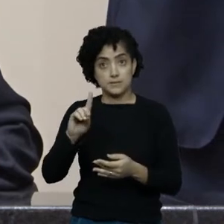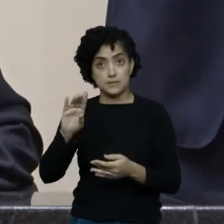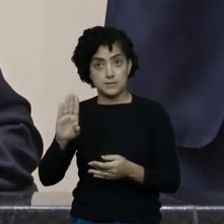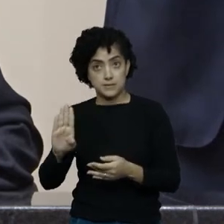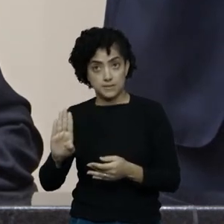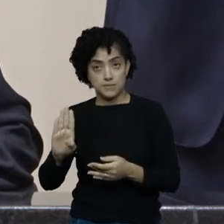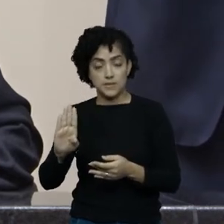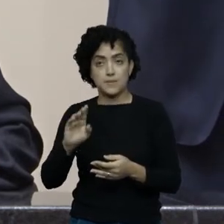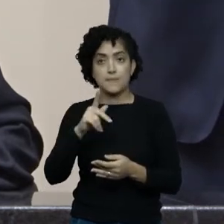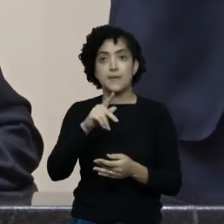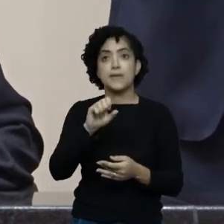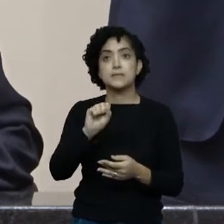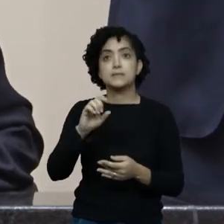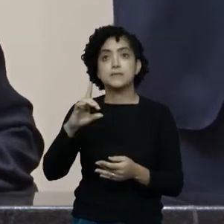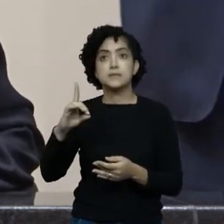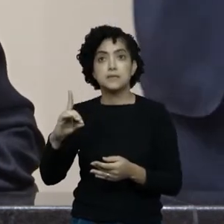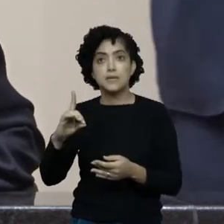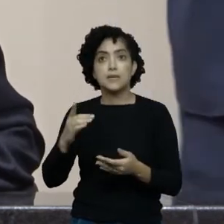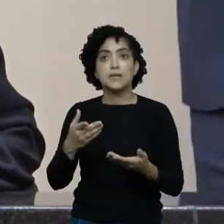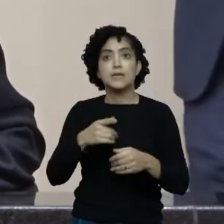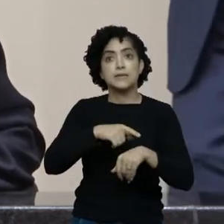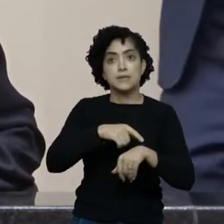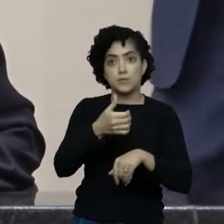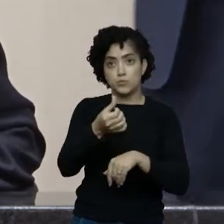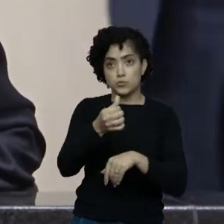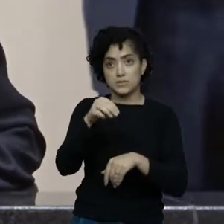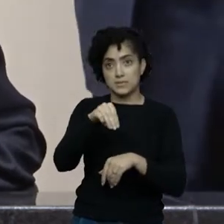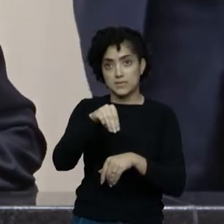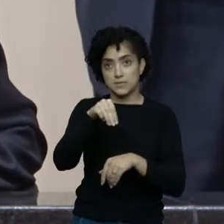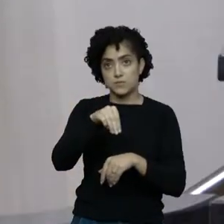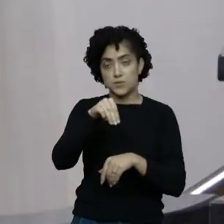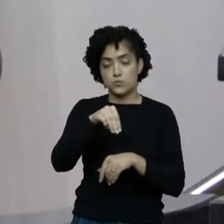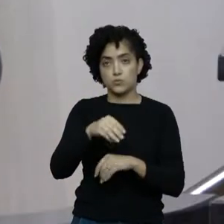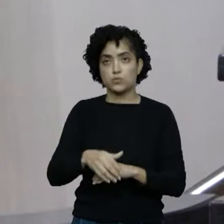escd tem seis minutos 6,91